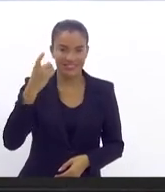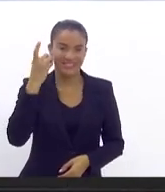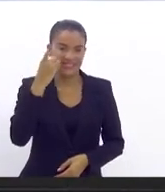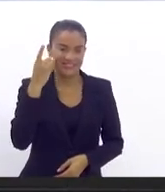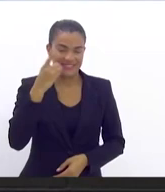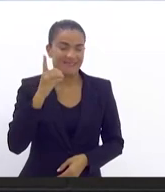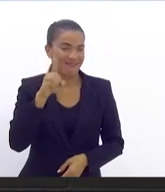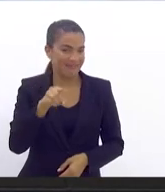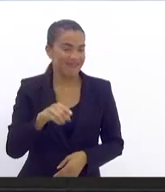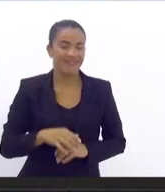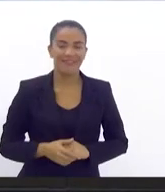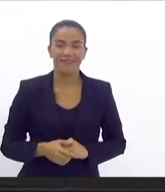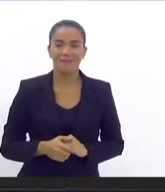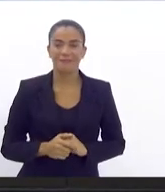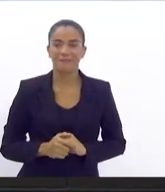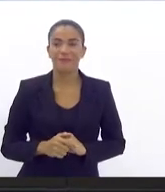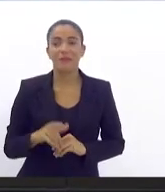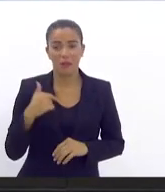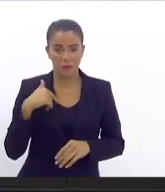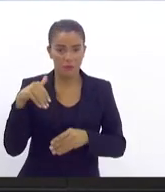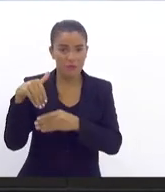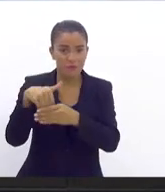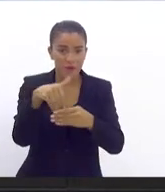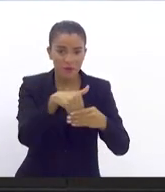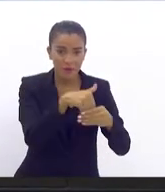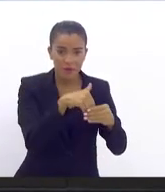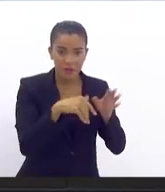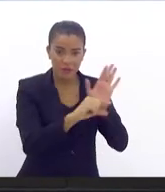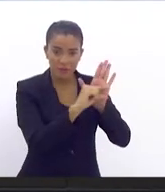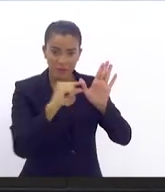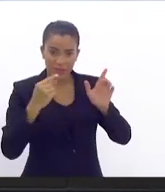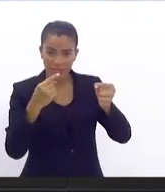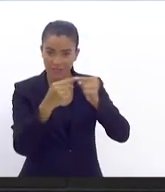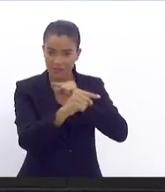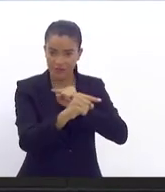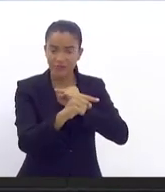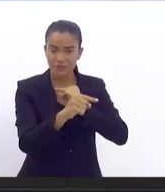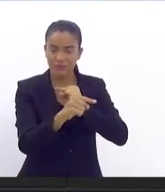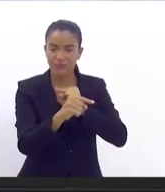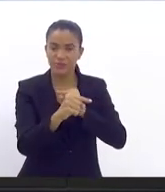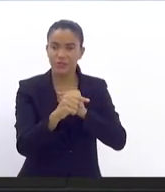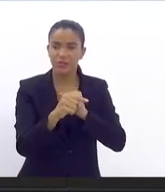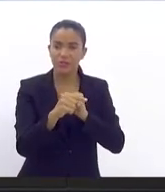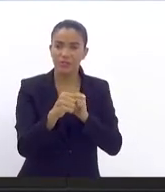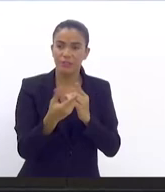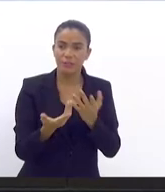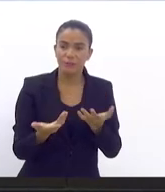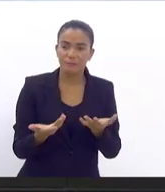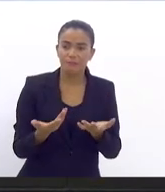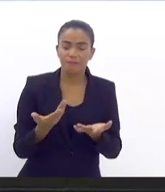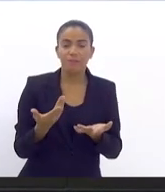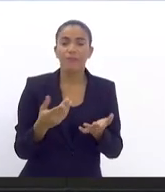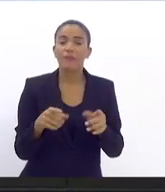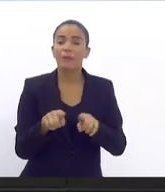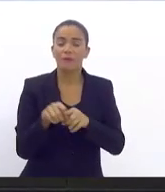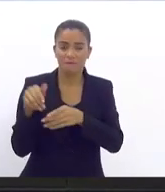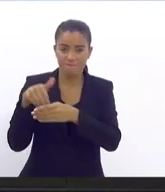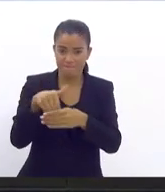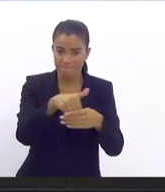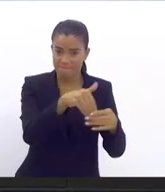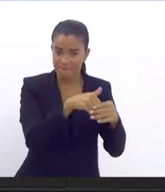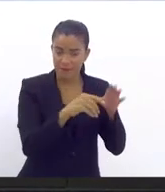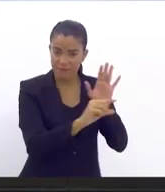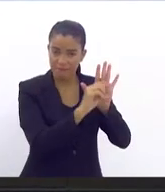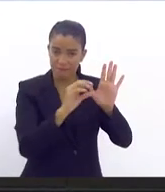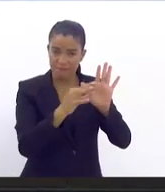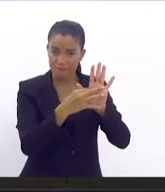Então eu vou botar em votação o parecer divergente. Vou botar em votação o parecer divergente,